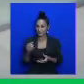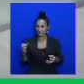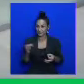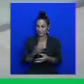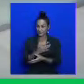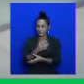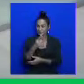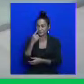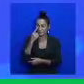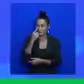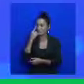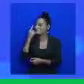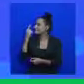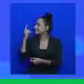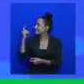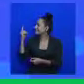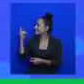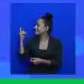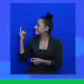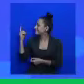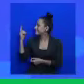preparado, bolas posicionadas.